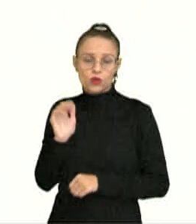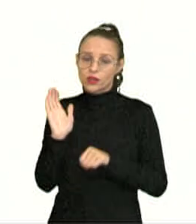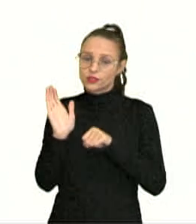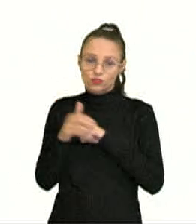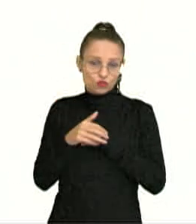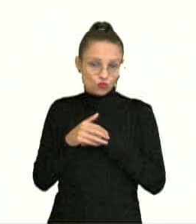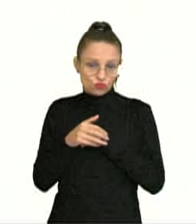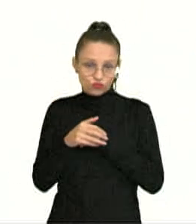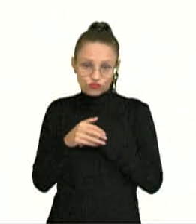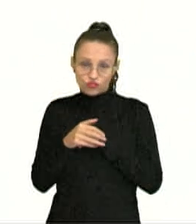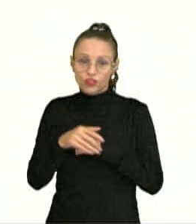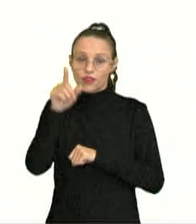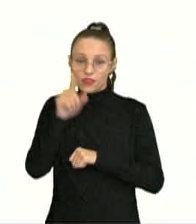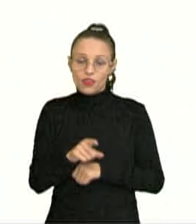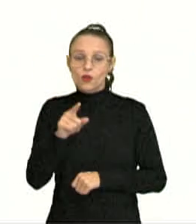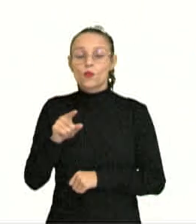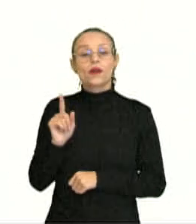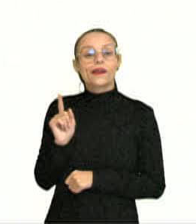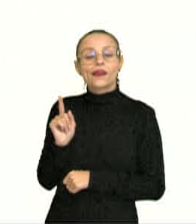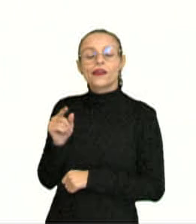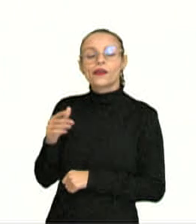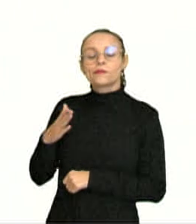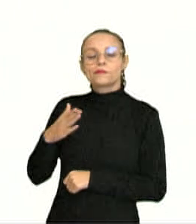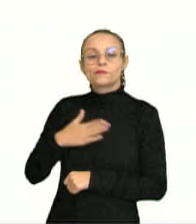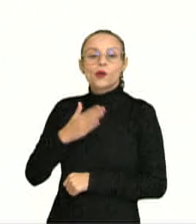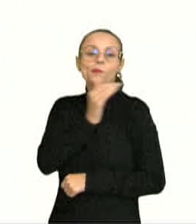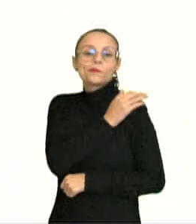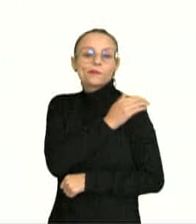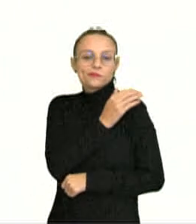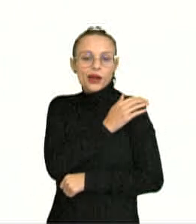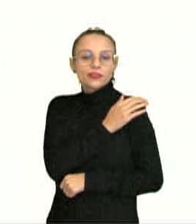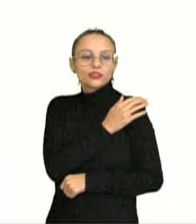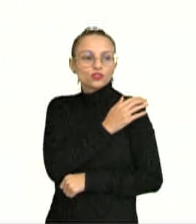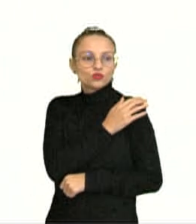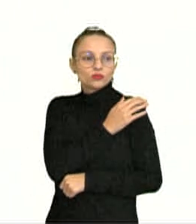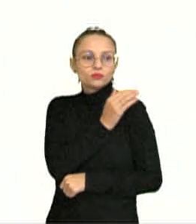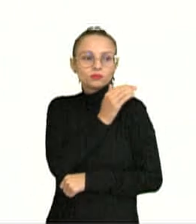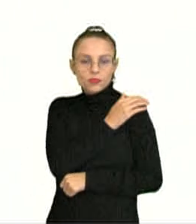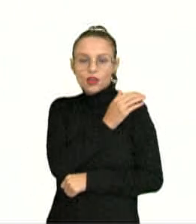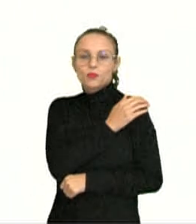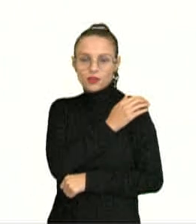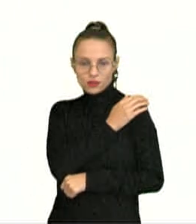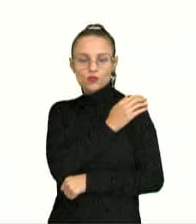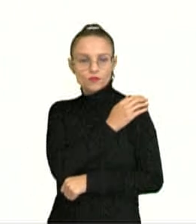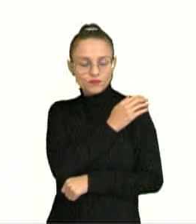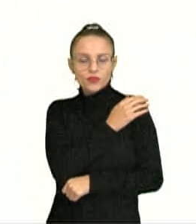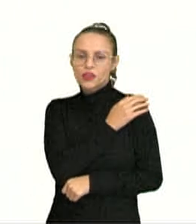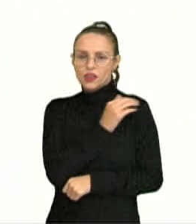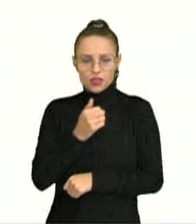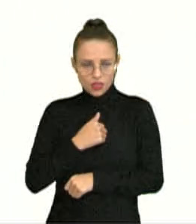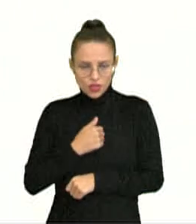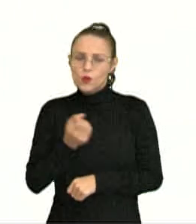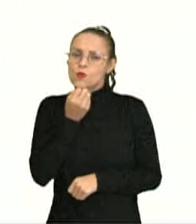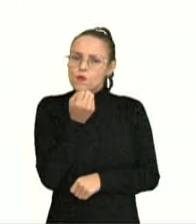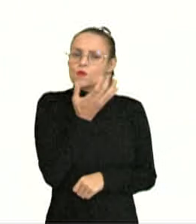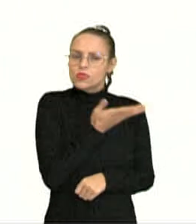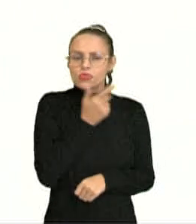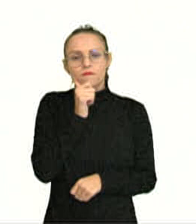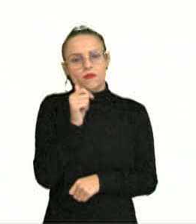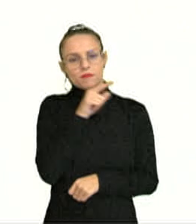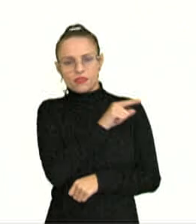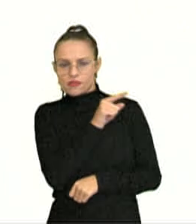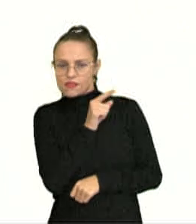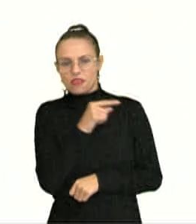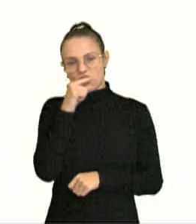ninguém, que era a cria dos meus padrinhos. Meus padrinhos. Muito menos para aquela enjoada